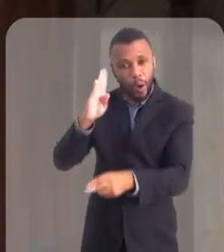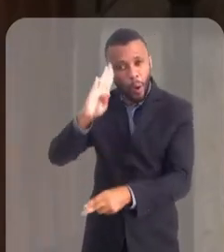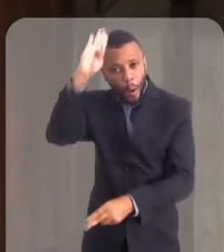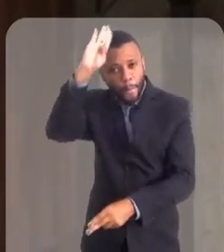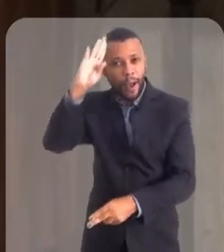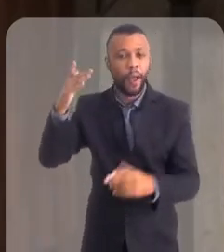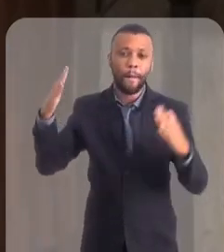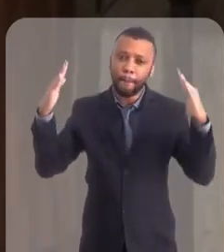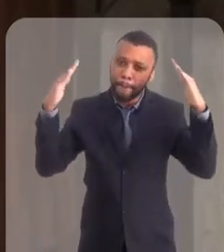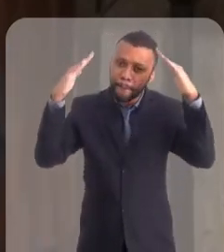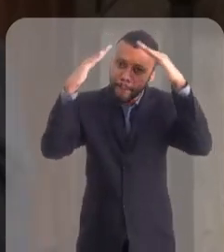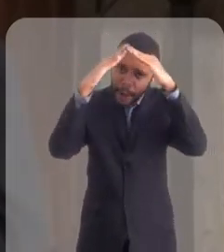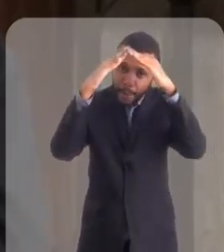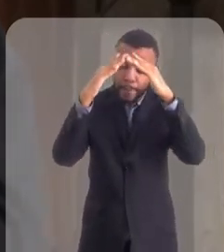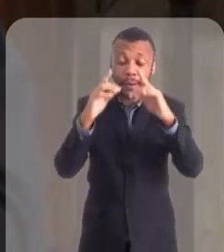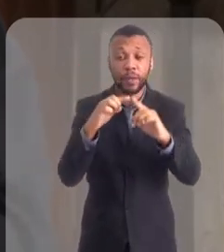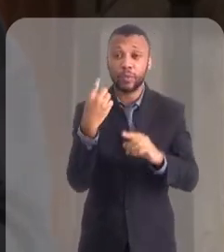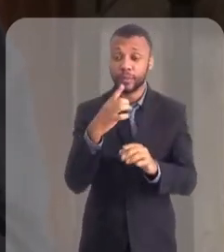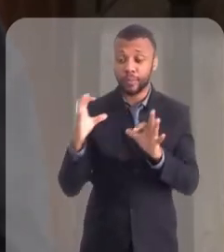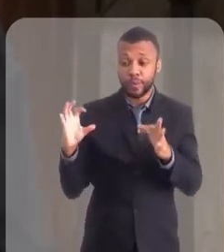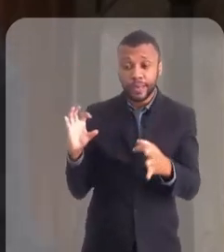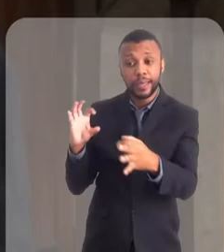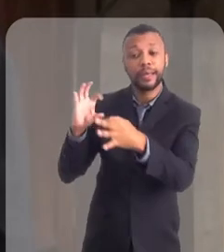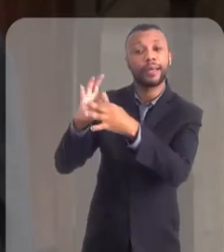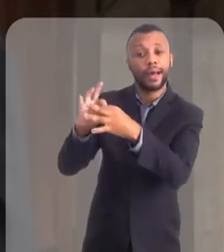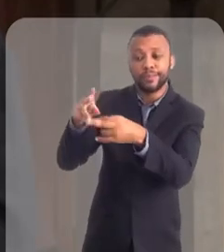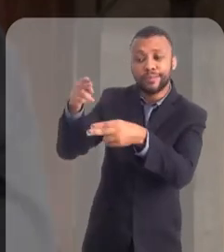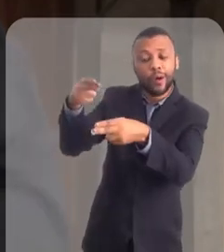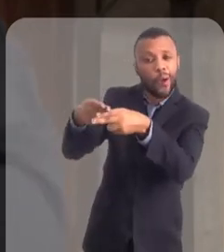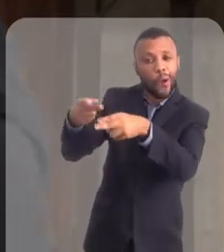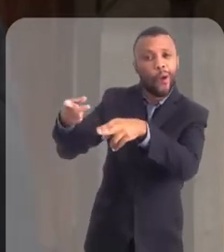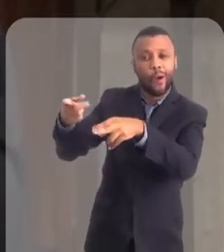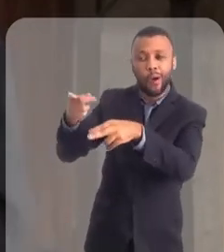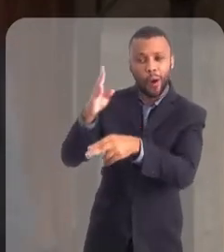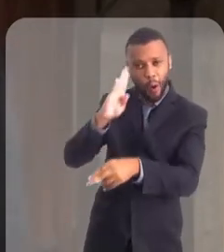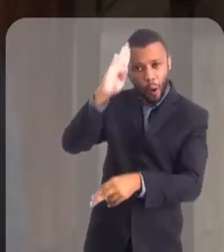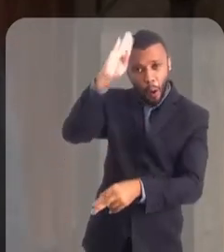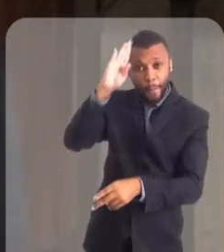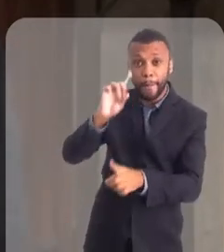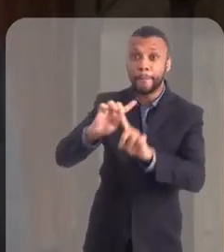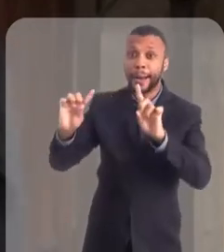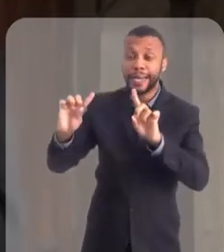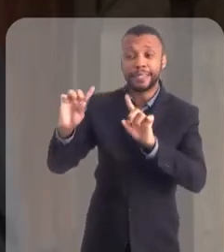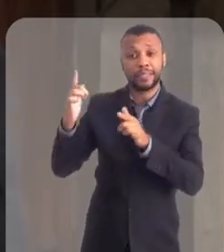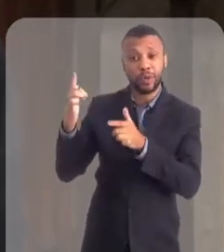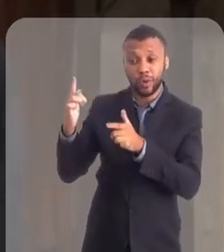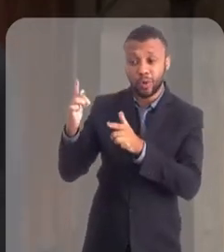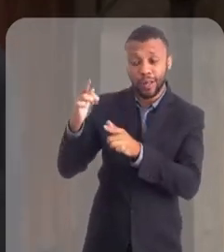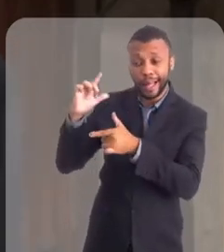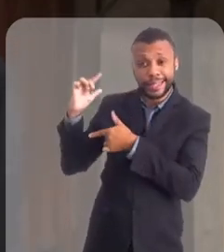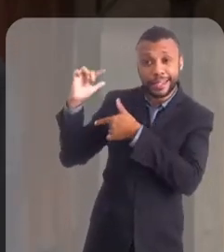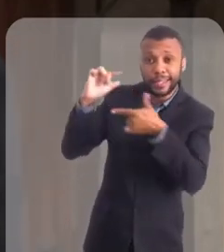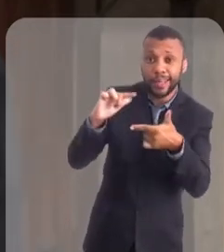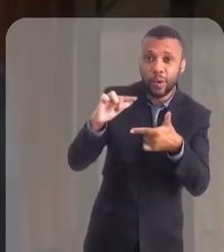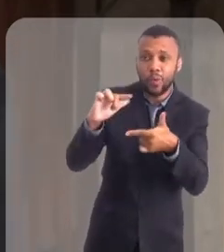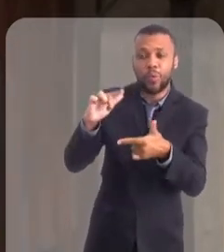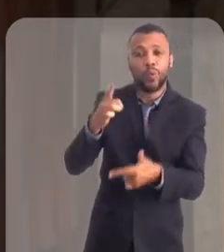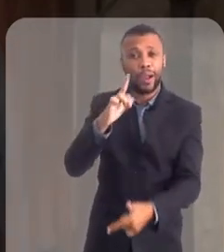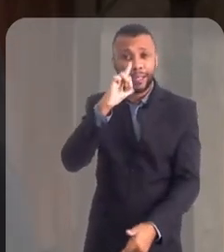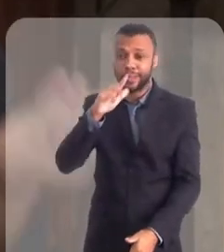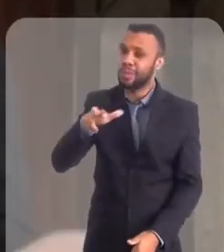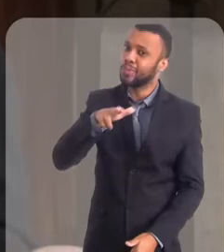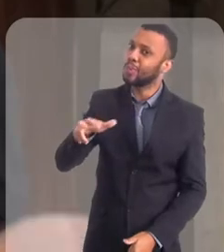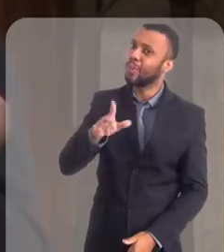à Igreja Romana, porém, não celebramos como a tradição latina. Por exemplo, a nossa língua litúrgica